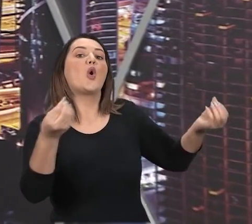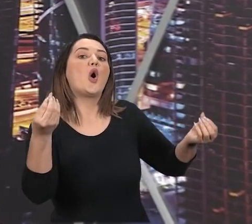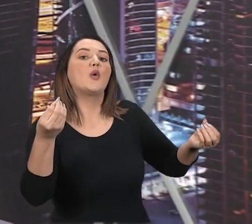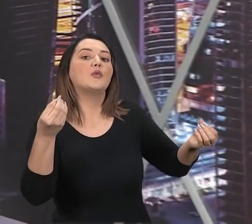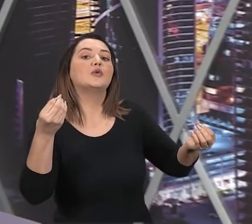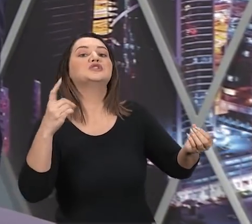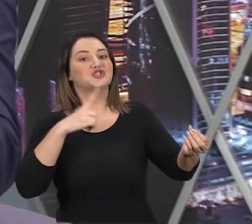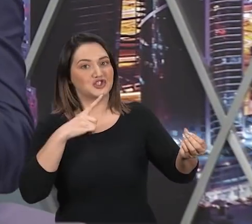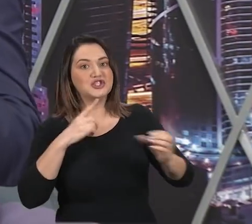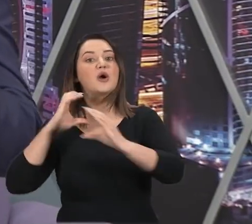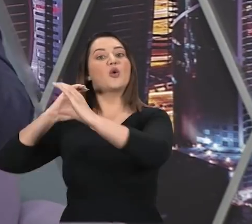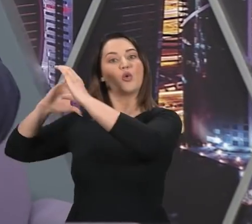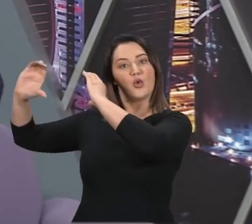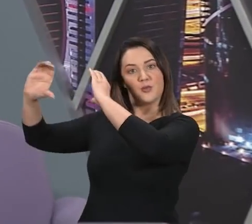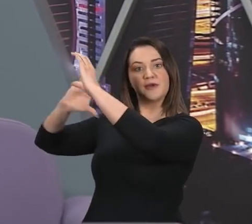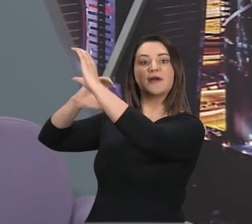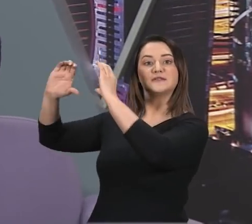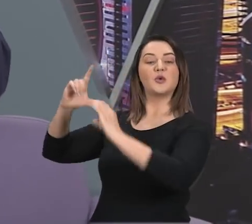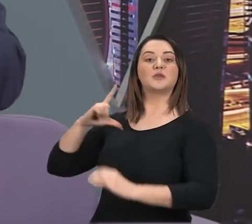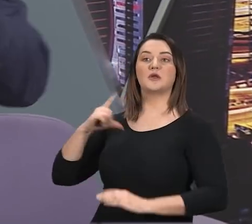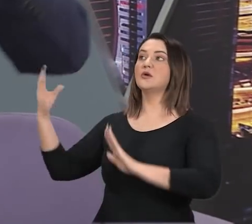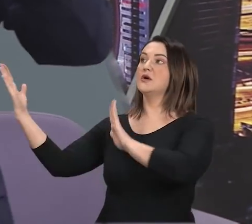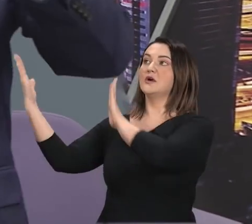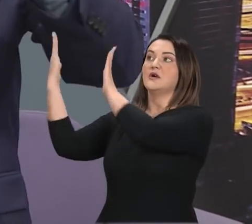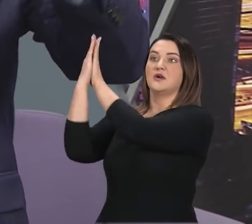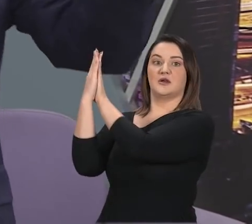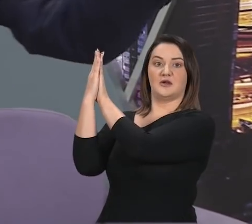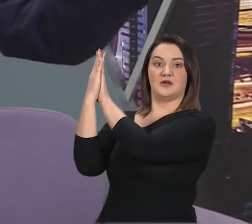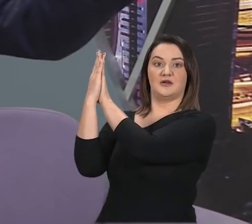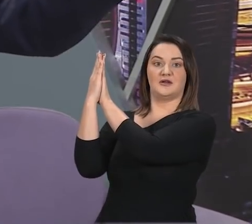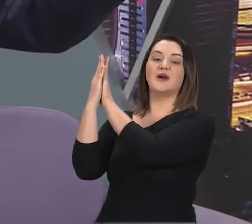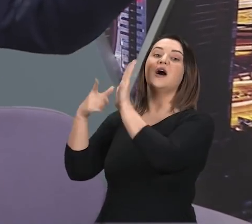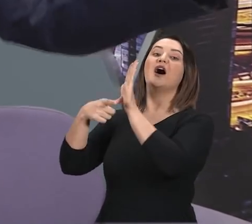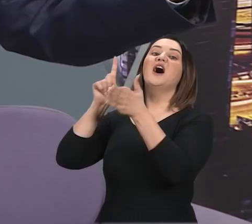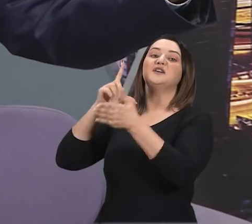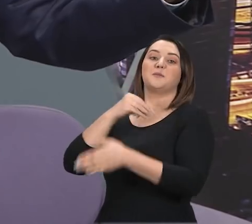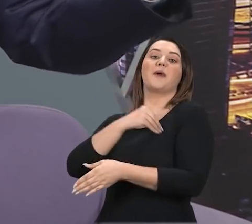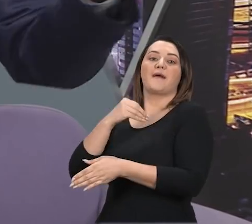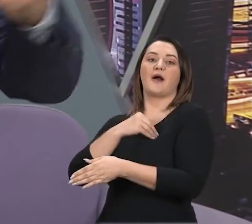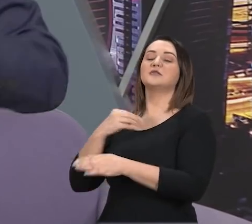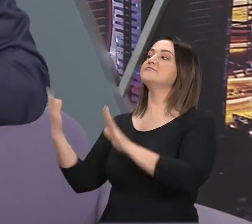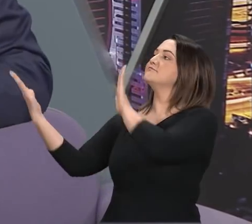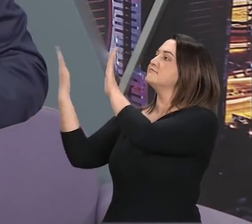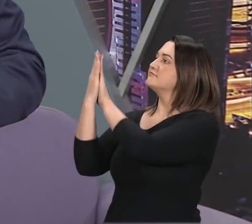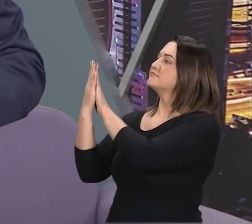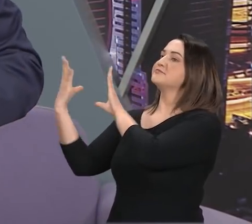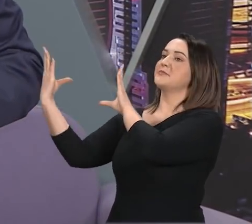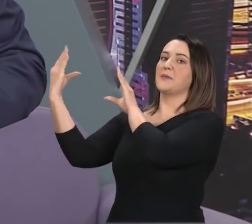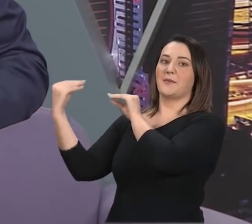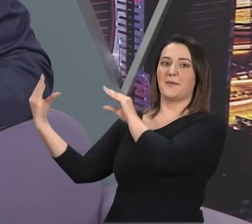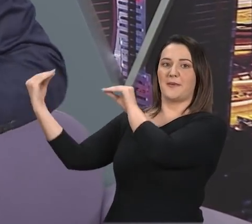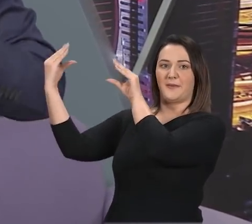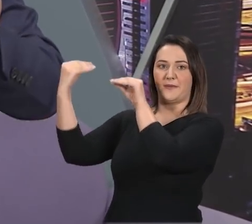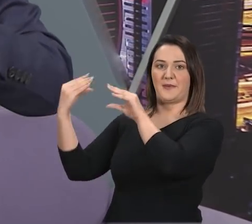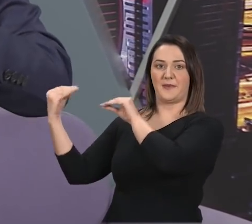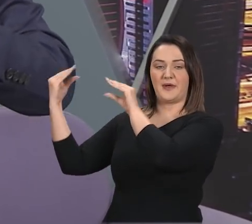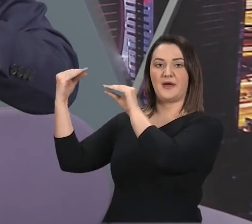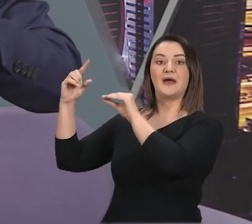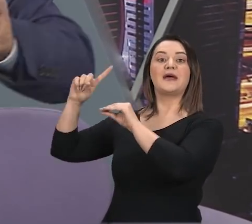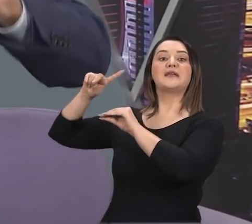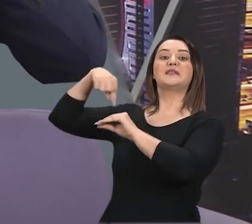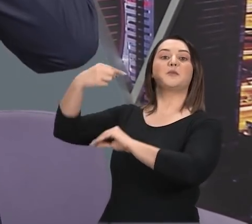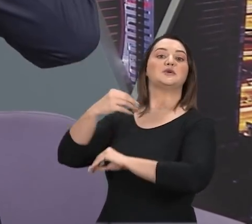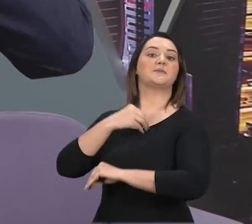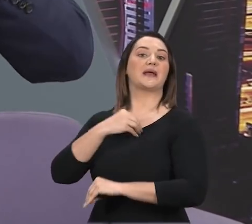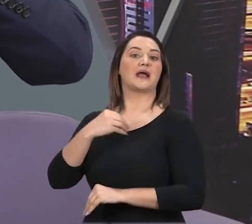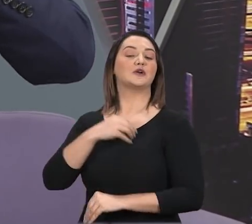com seus filhos de maneira direta. Deus falava primeiro, antes do pecado, falava face a face. Depois do pecado,